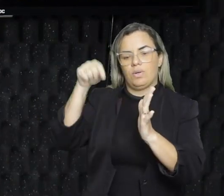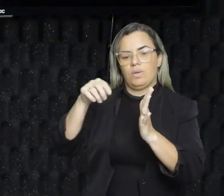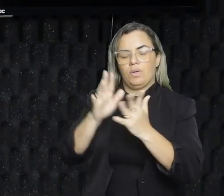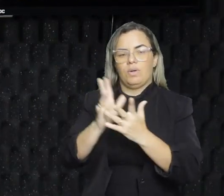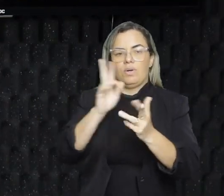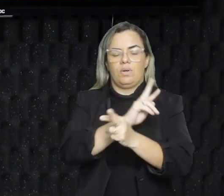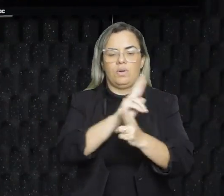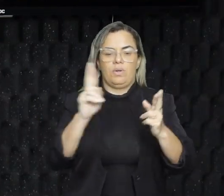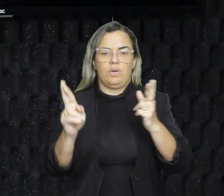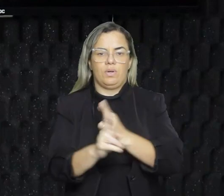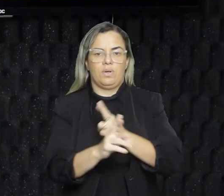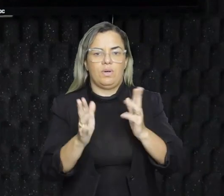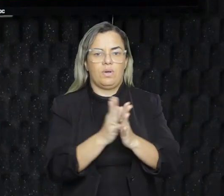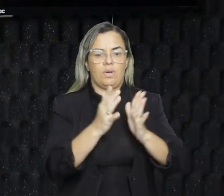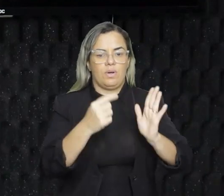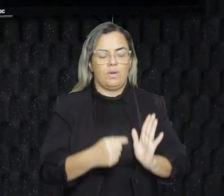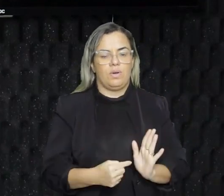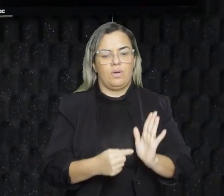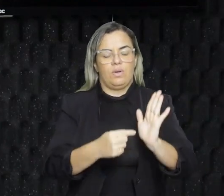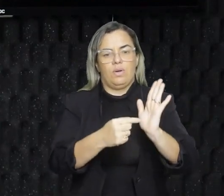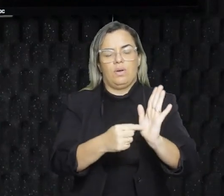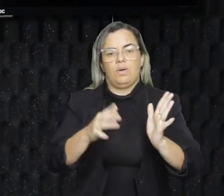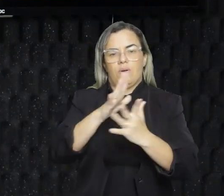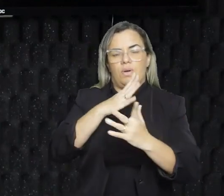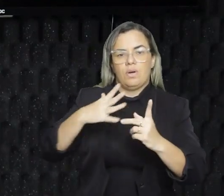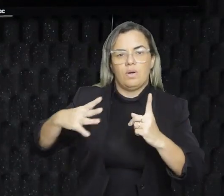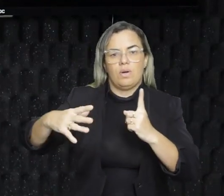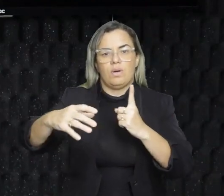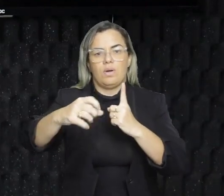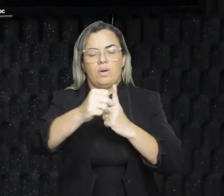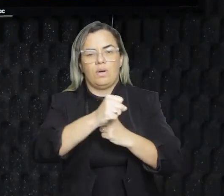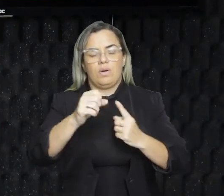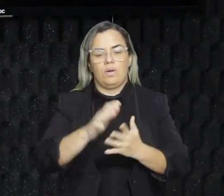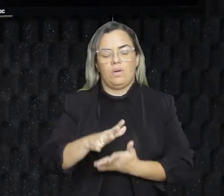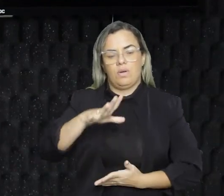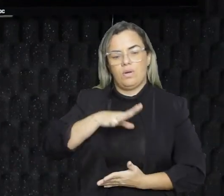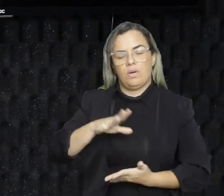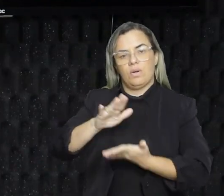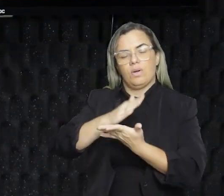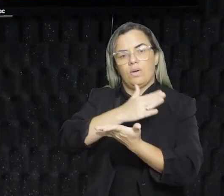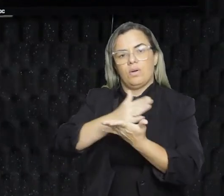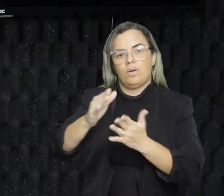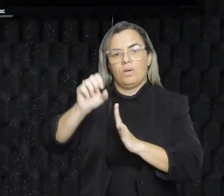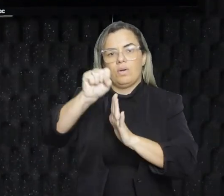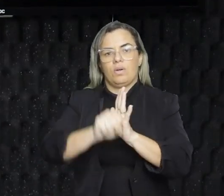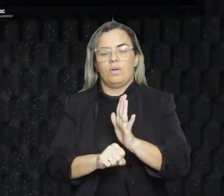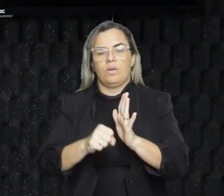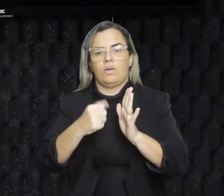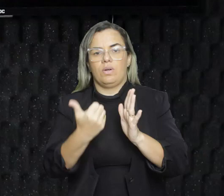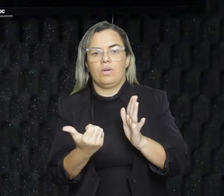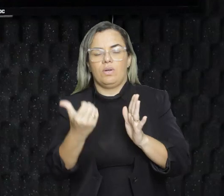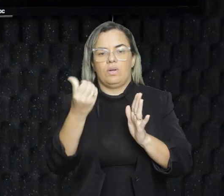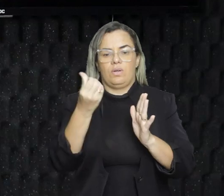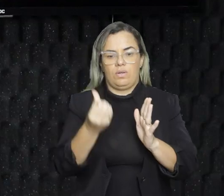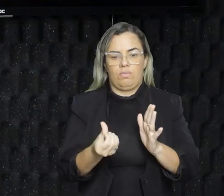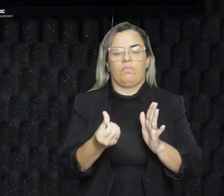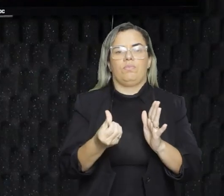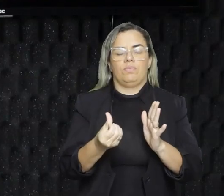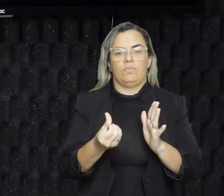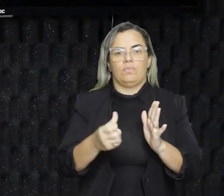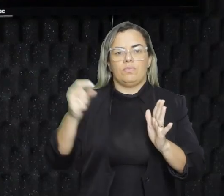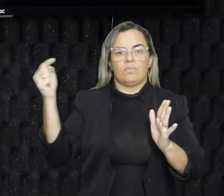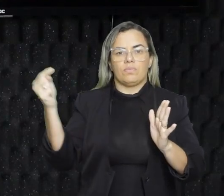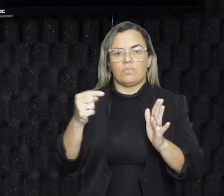vai nos mostrar a sociedade portuguesa do início do século XVI.